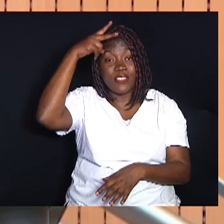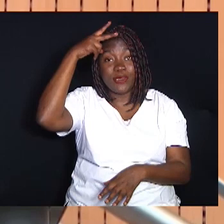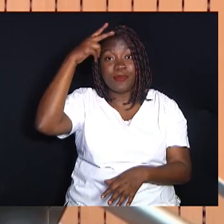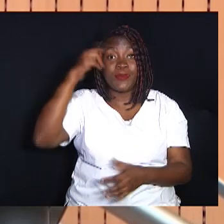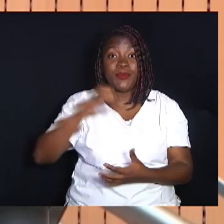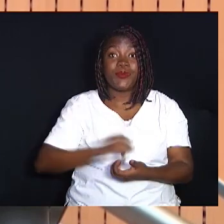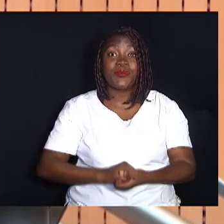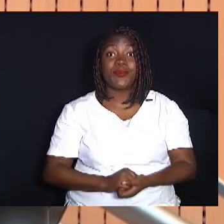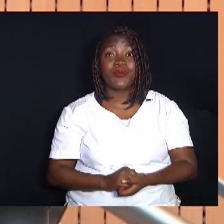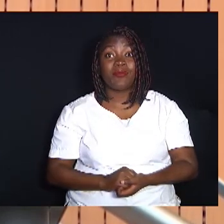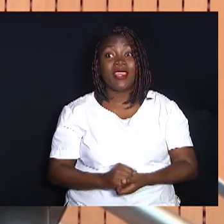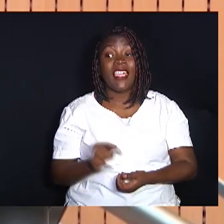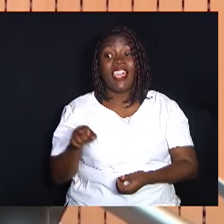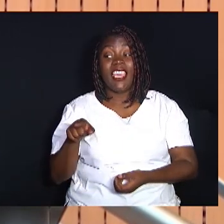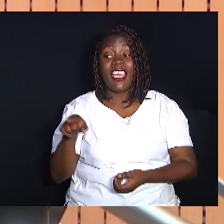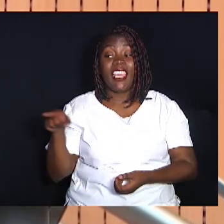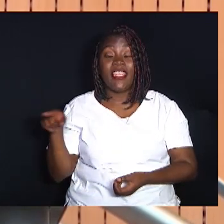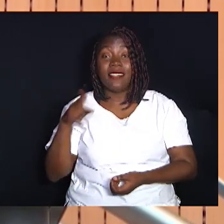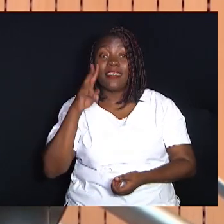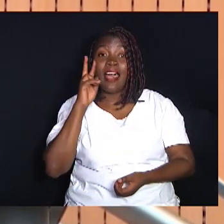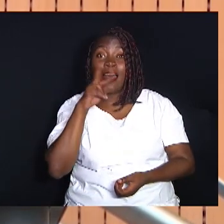eles assistem à sessão.